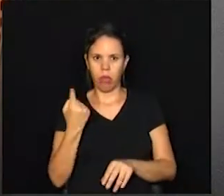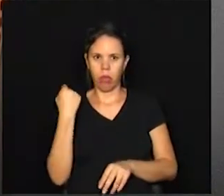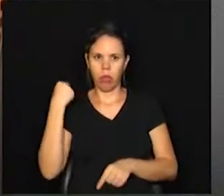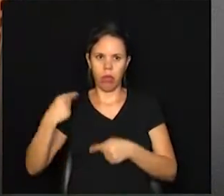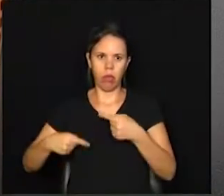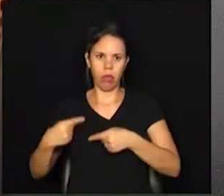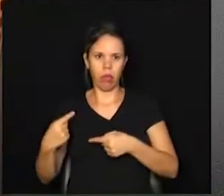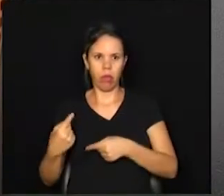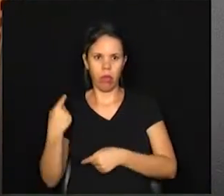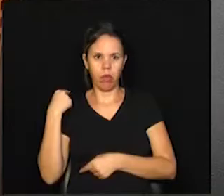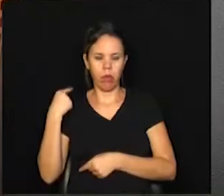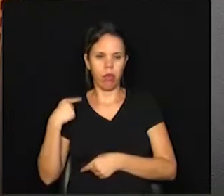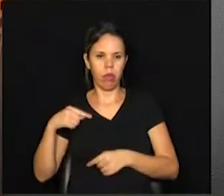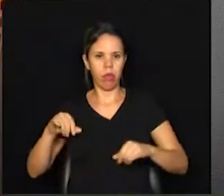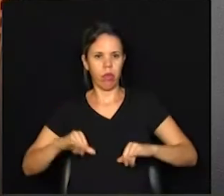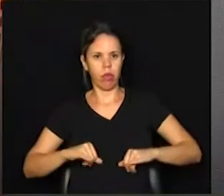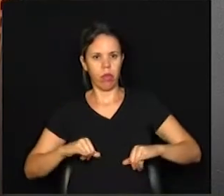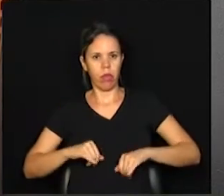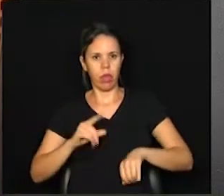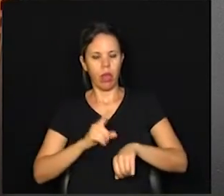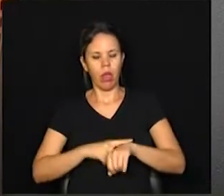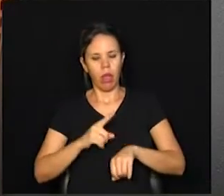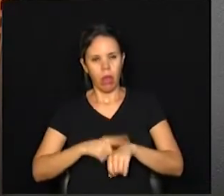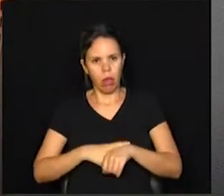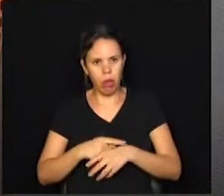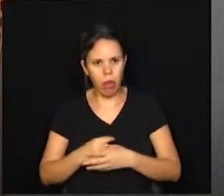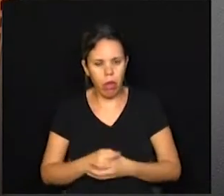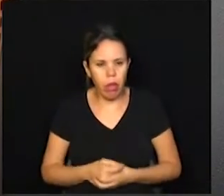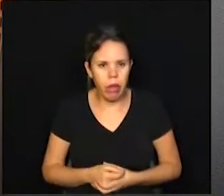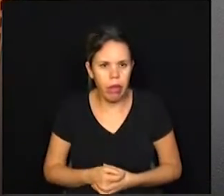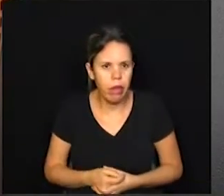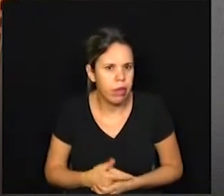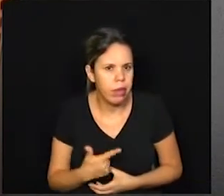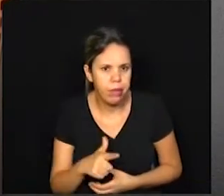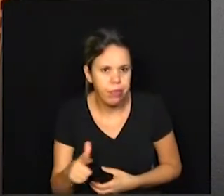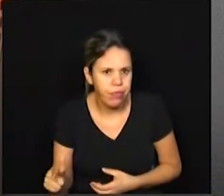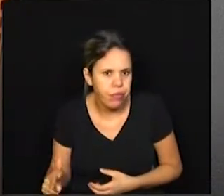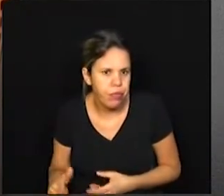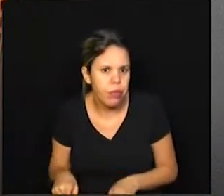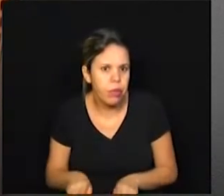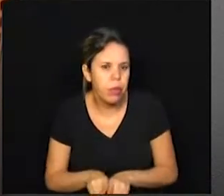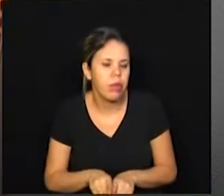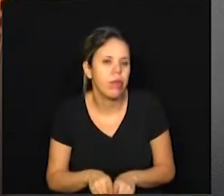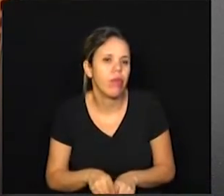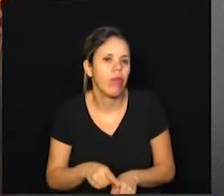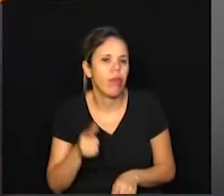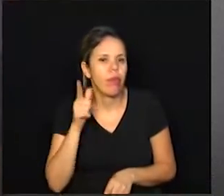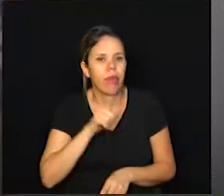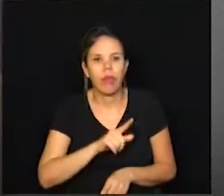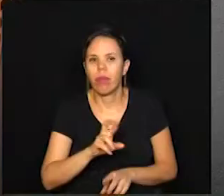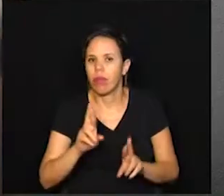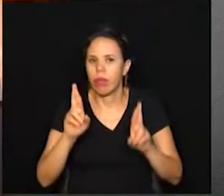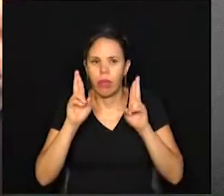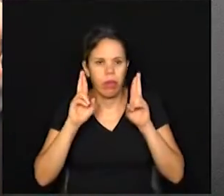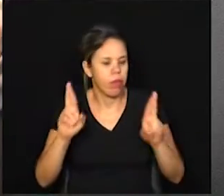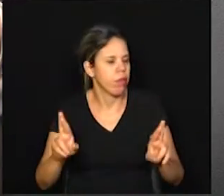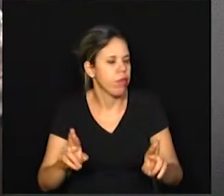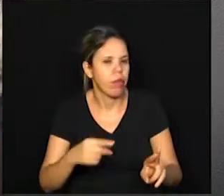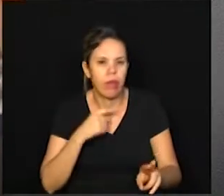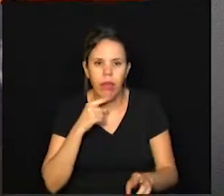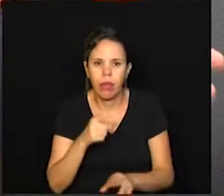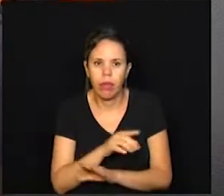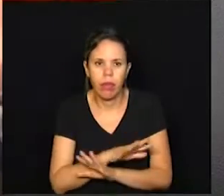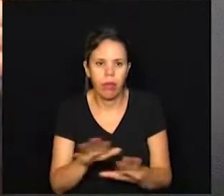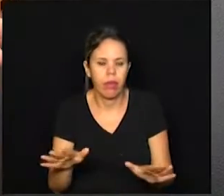discussão. Estou falando literalmente de um momento de não civilização, onde as pessoas não conseguem respeitar minimamente um ou outro